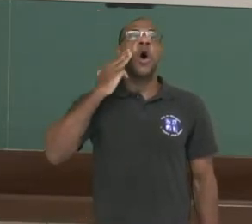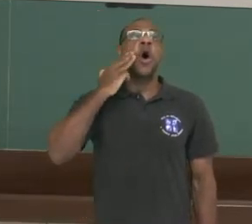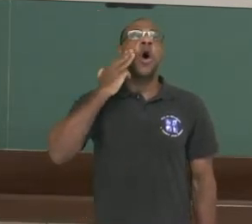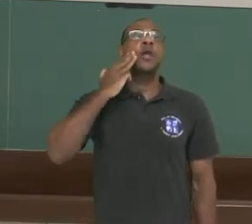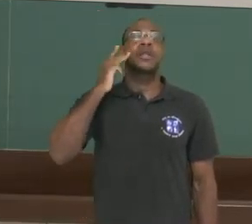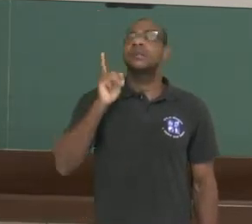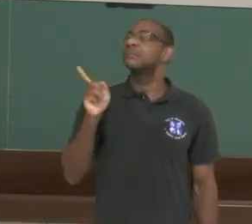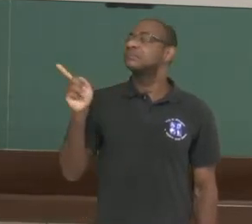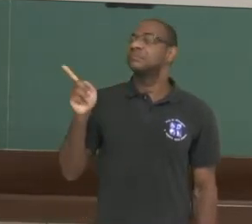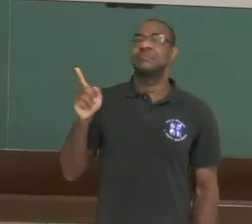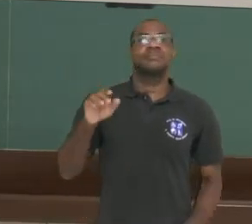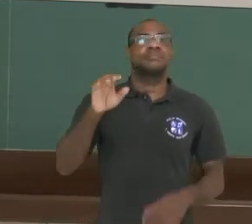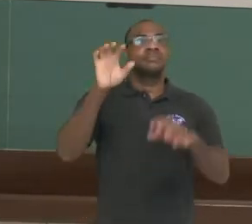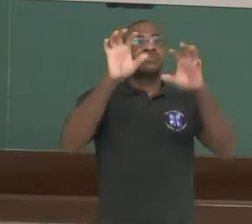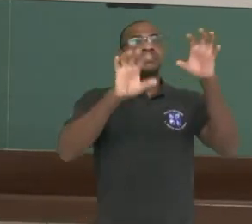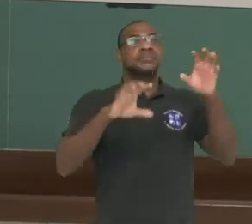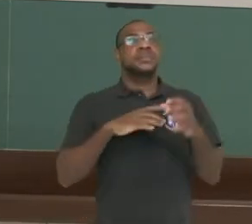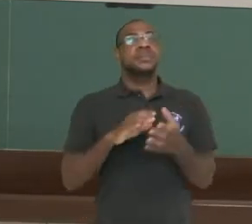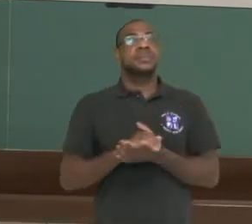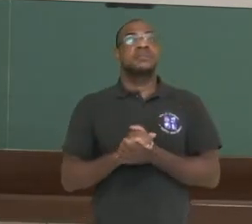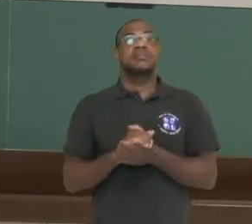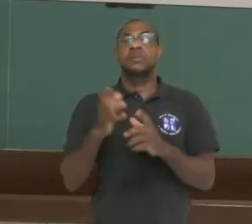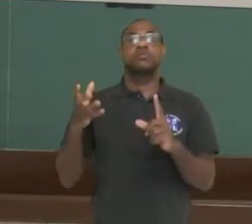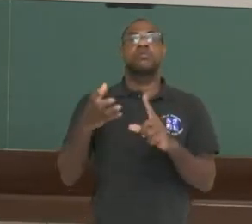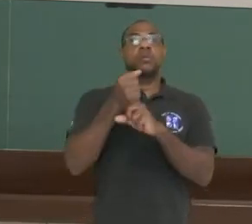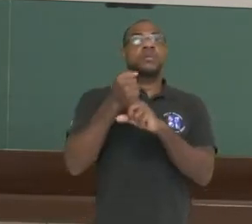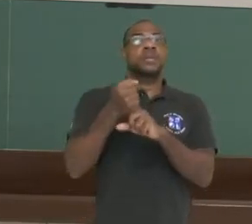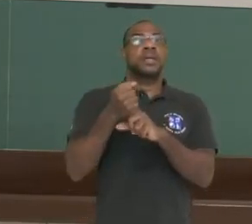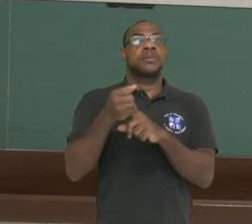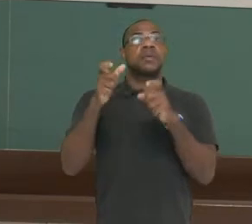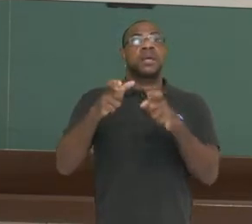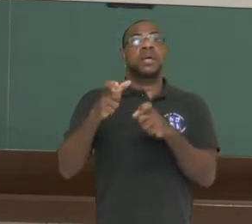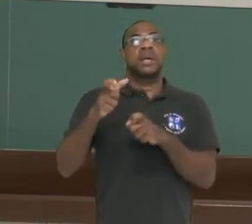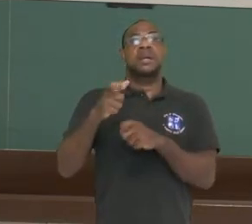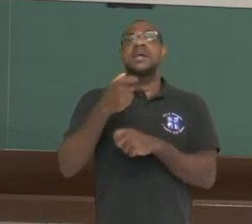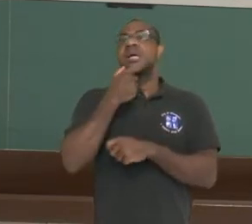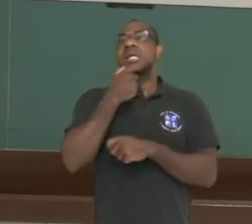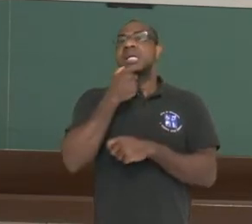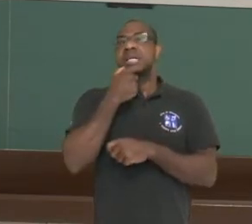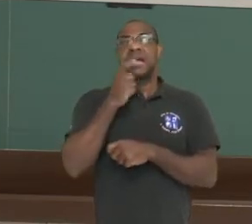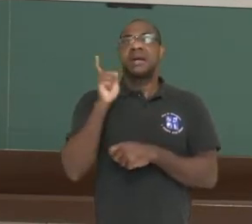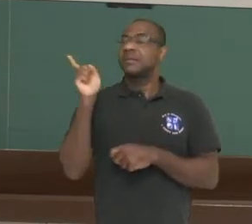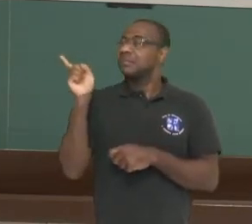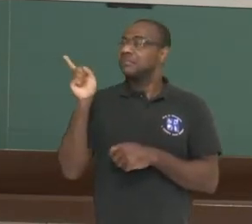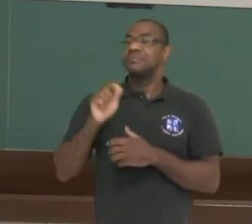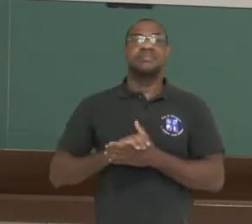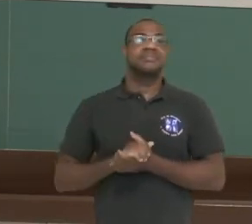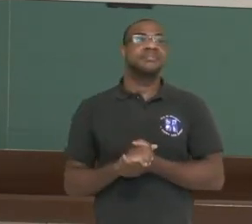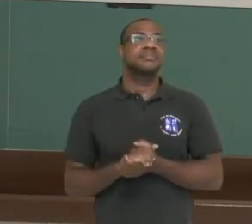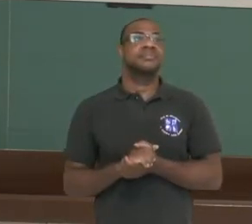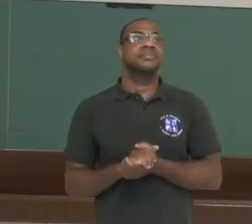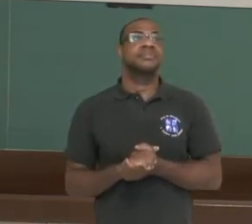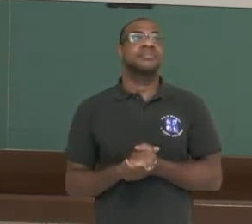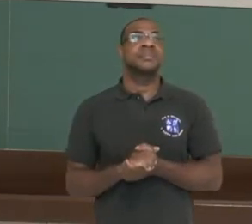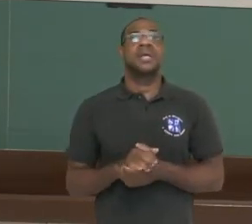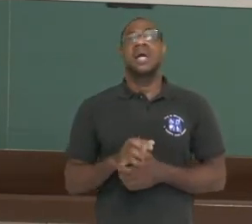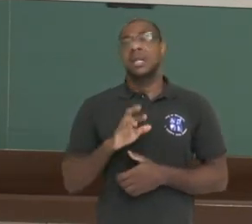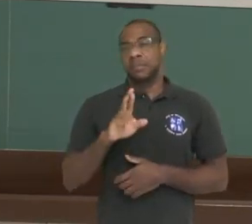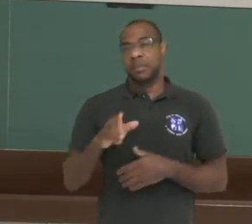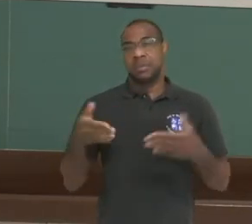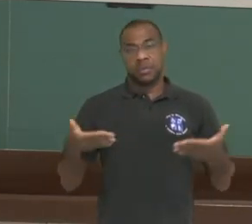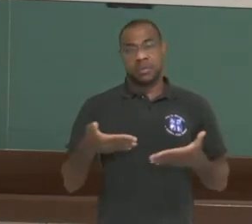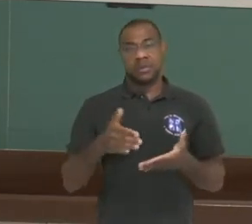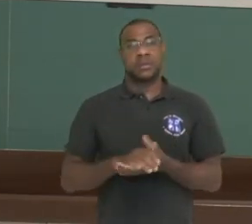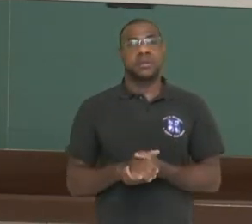que os romanos dominaram até a Britânia, que seria hoje a Inglaterra. Pedaço da Inglaterra, né? Responda em seu caderno